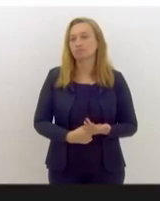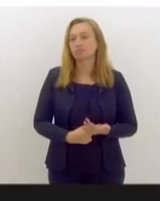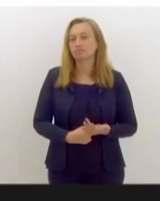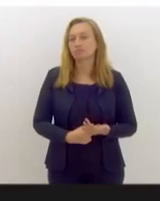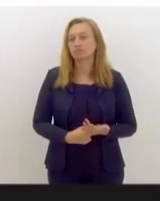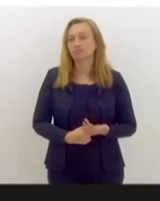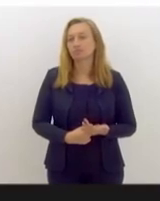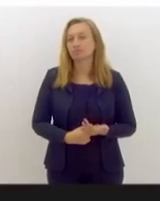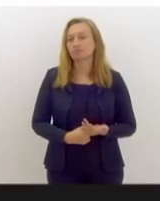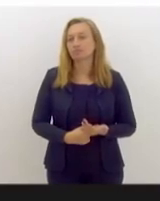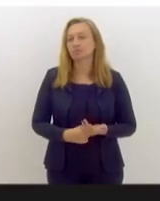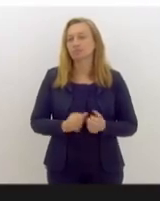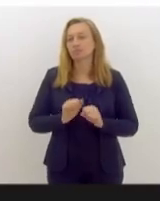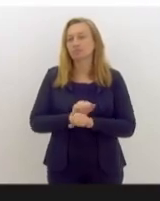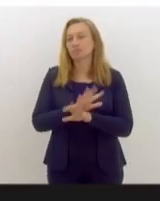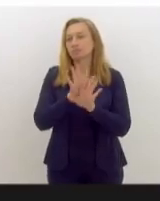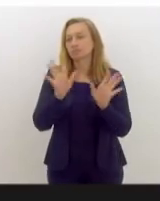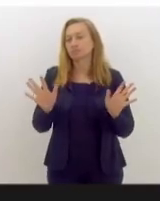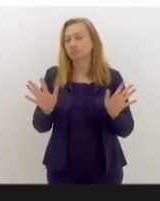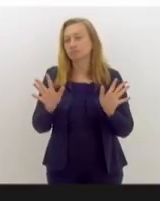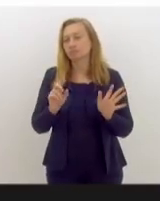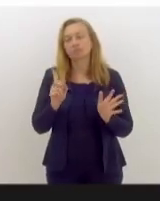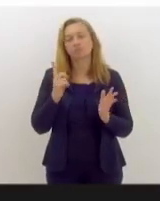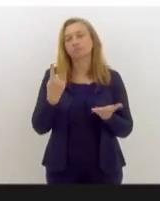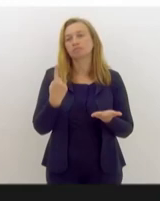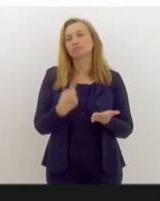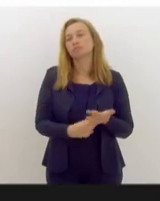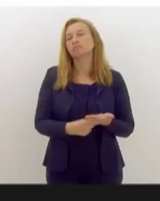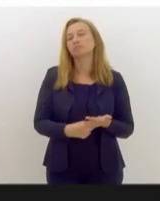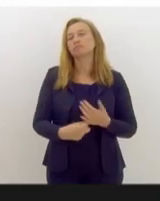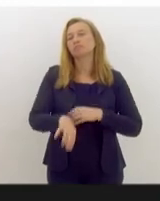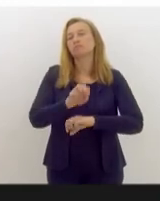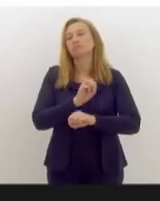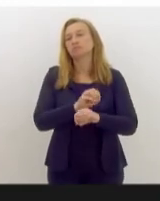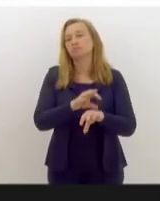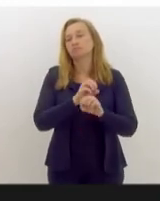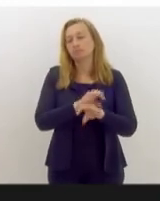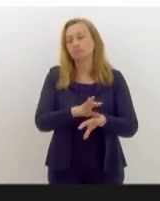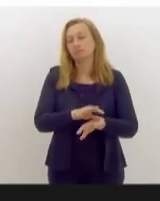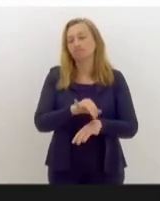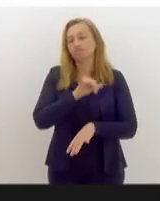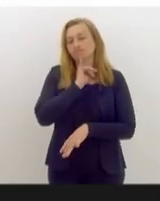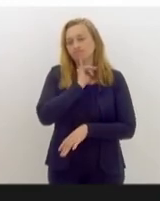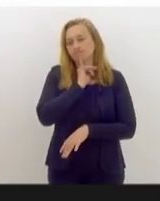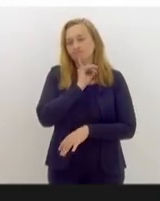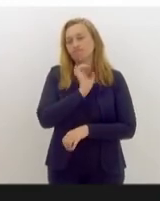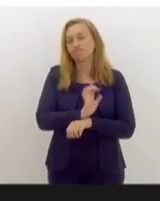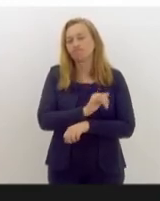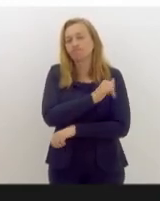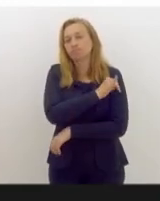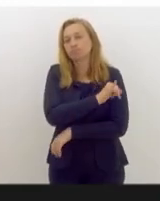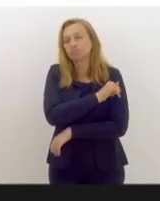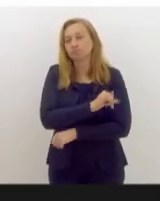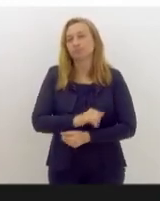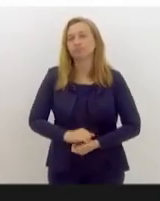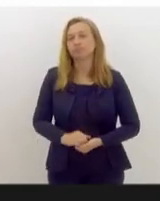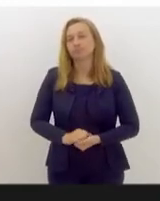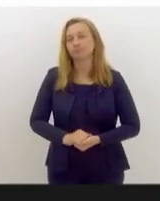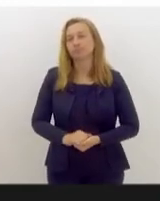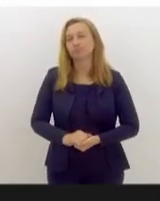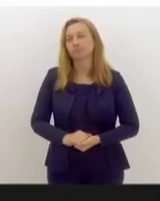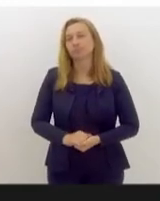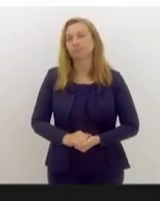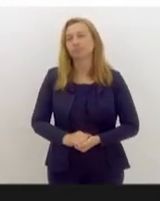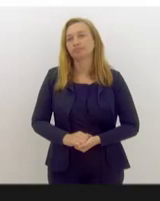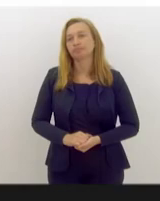ficando bastante claro, o descompromisso com a educação, infelizmente, do Estado do Rio de Janeiro, que